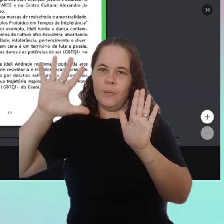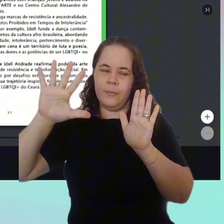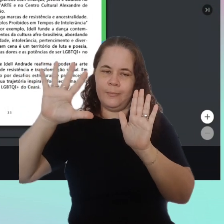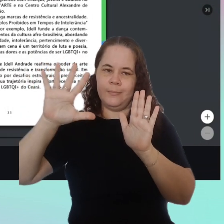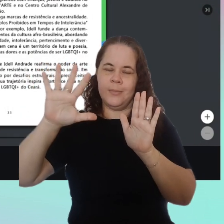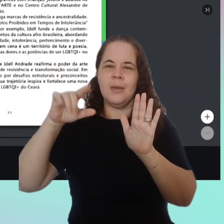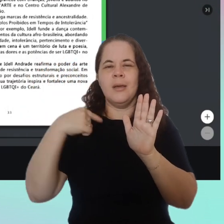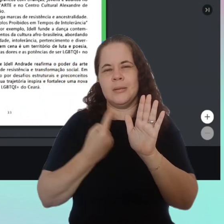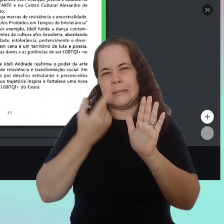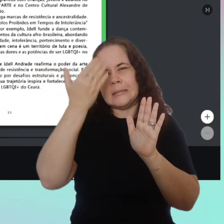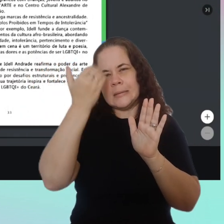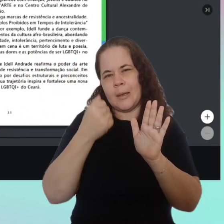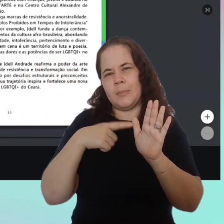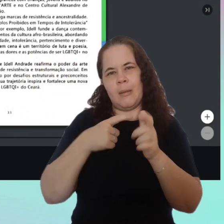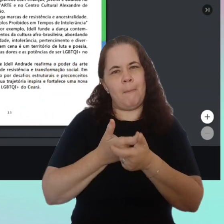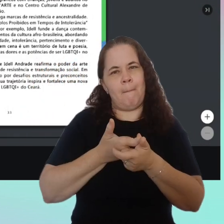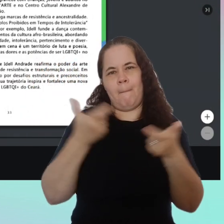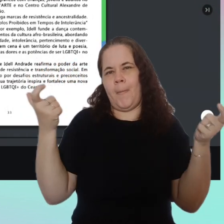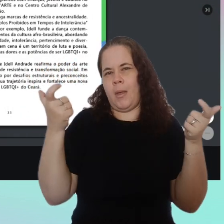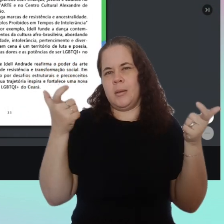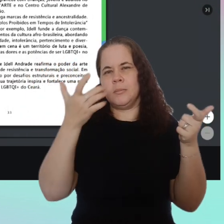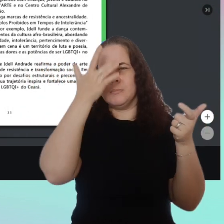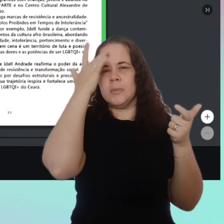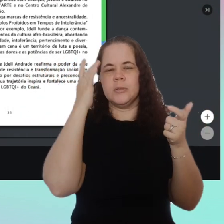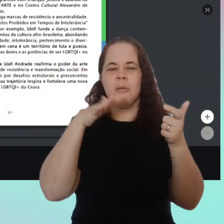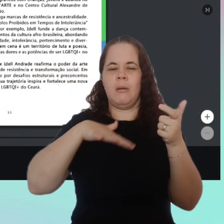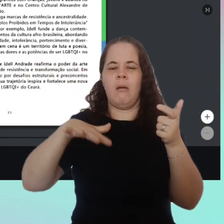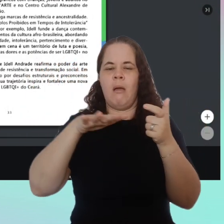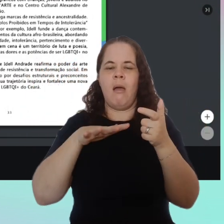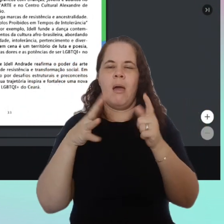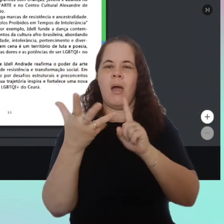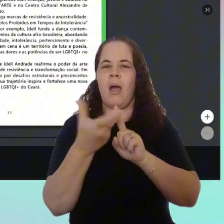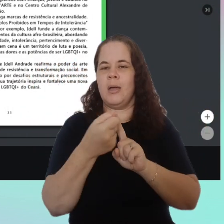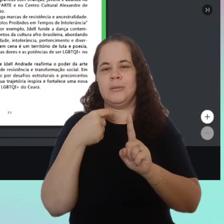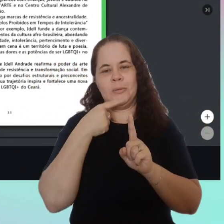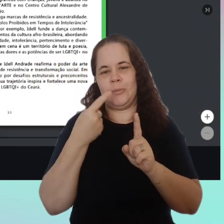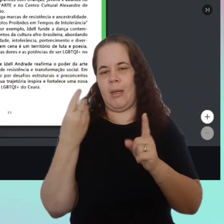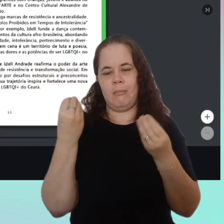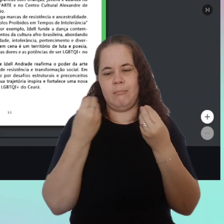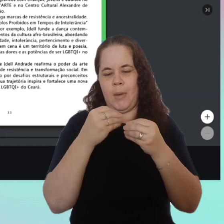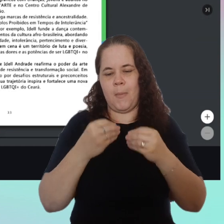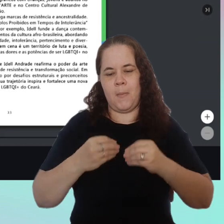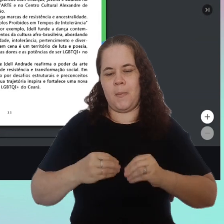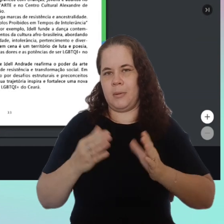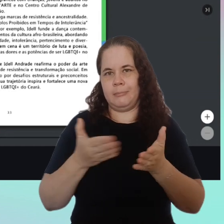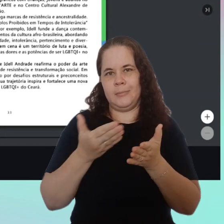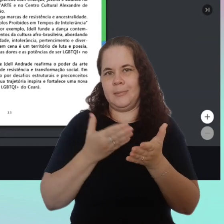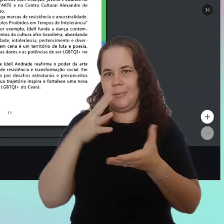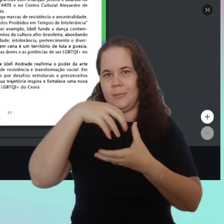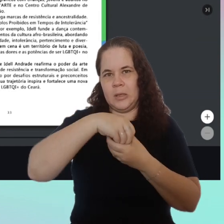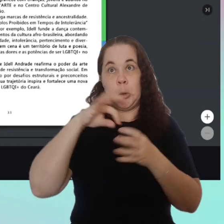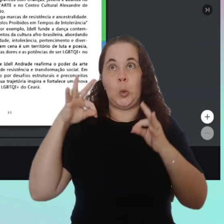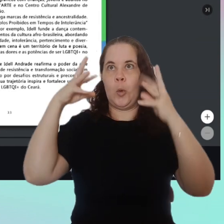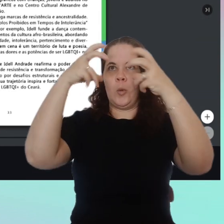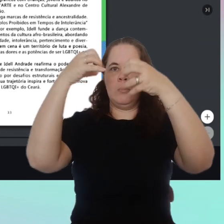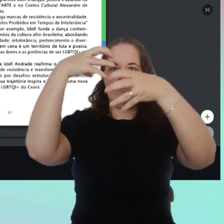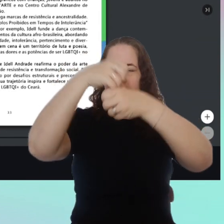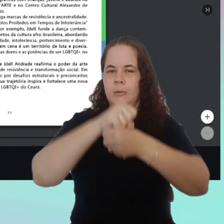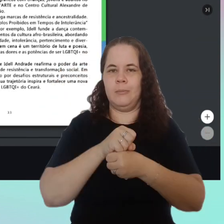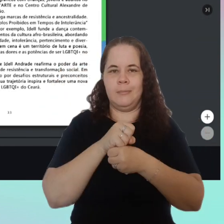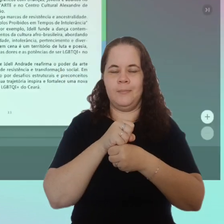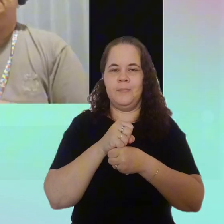numérico é muito maior, né? A gente sabe que nem caberia, inclusive, numa edição como essa. Mas sim, em termos